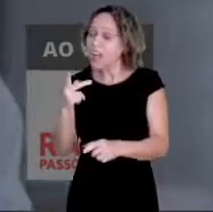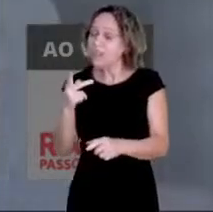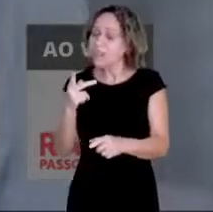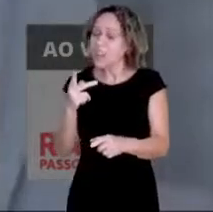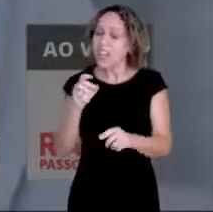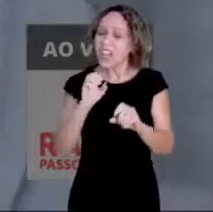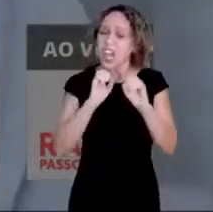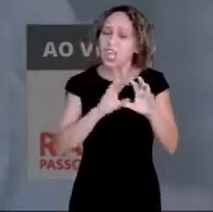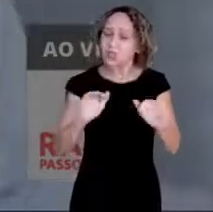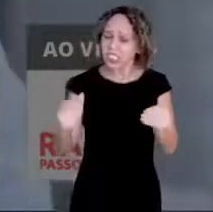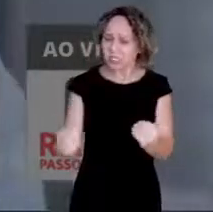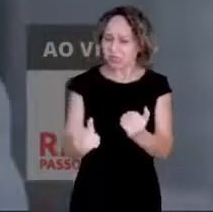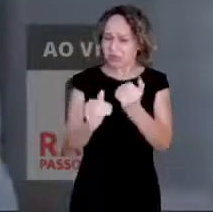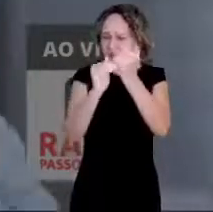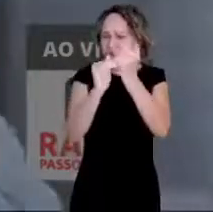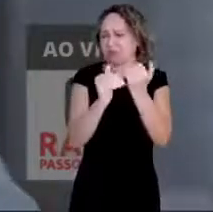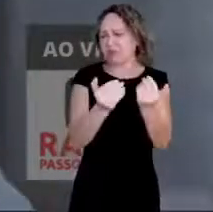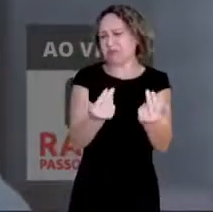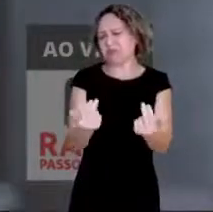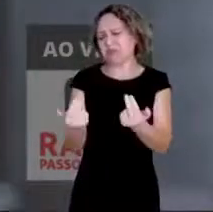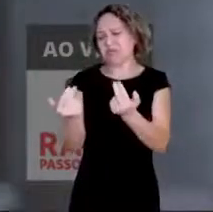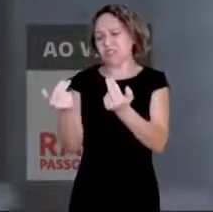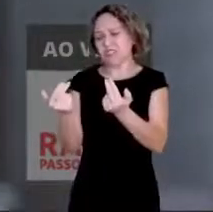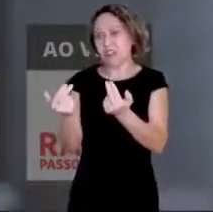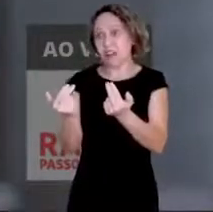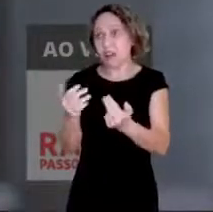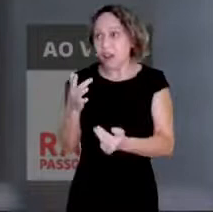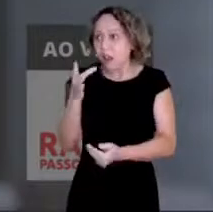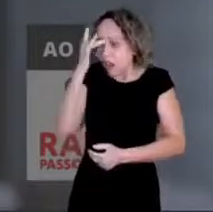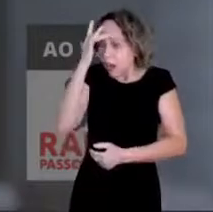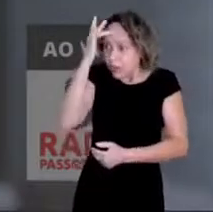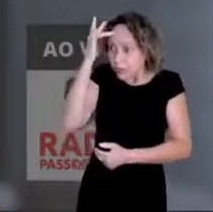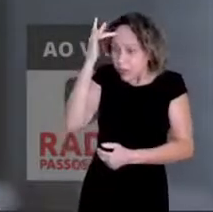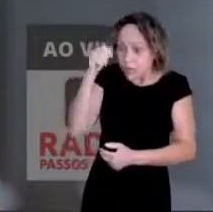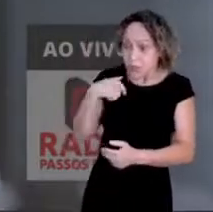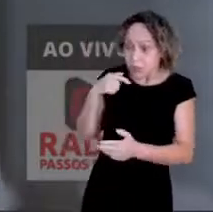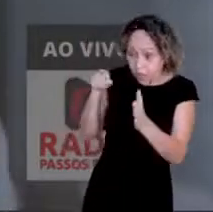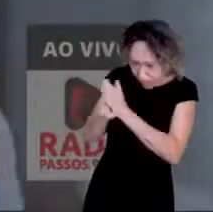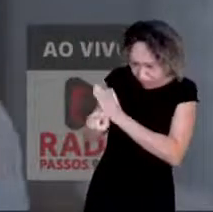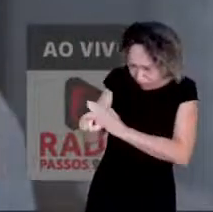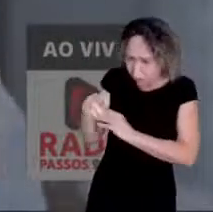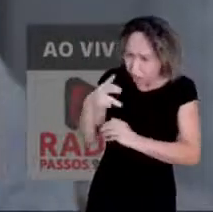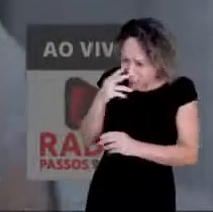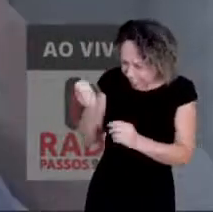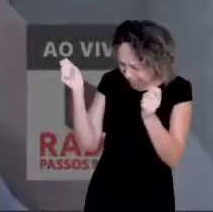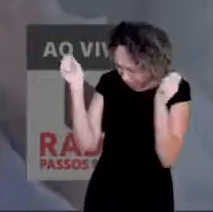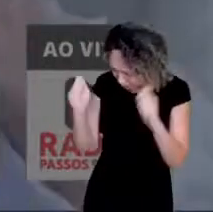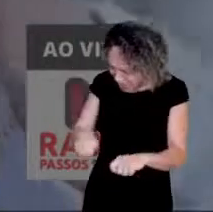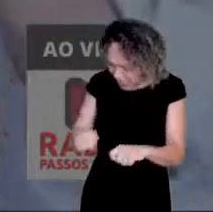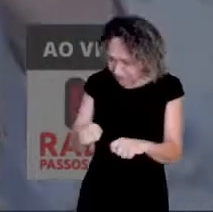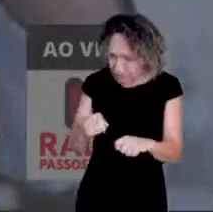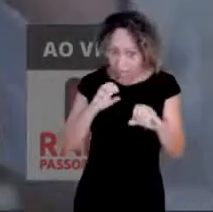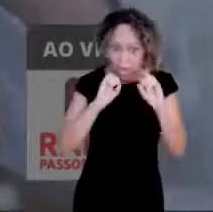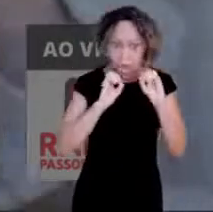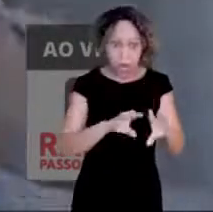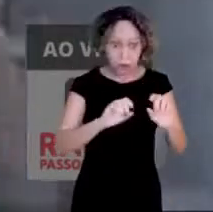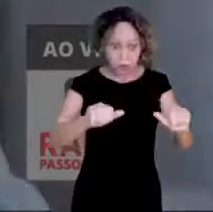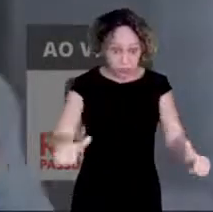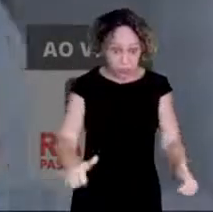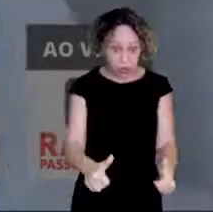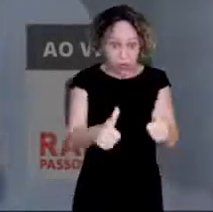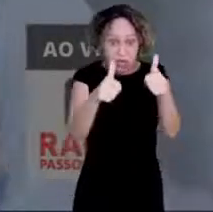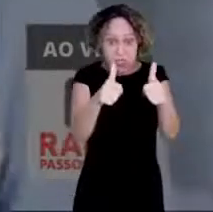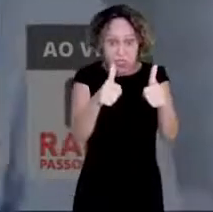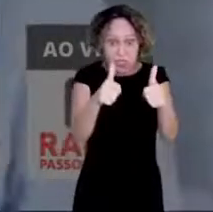jeito. É por isso que nós fizemos a Universidade Afro-Brasileira, com sede, sabe, no Ceará e com sede